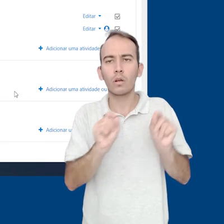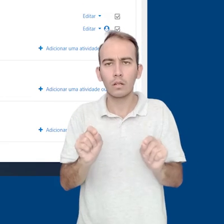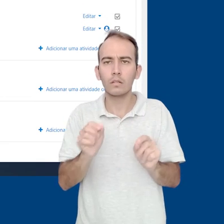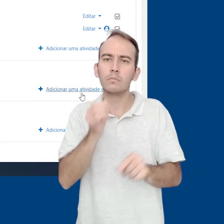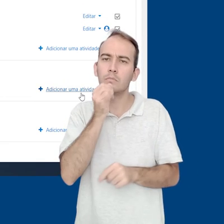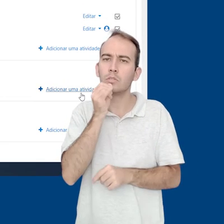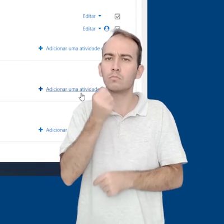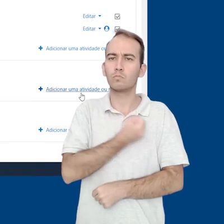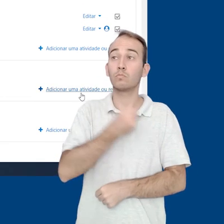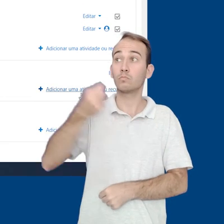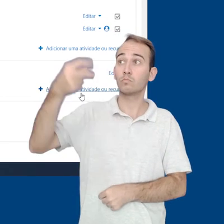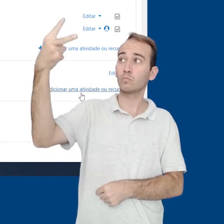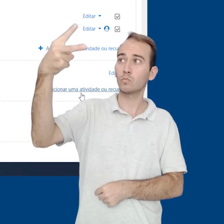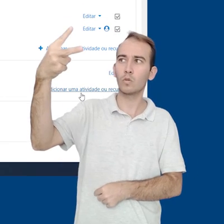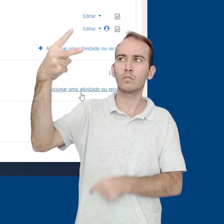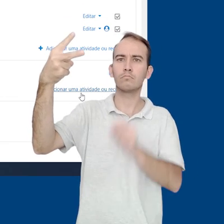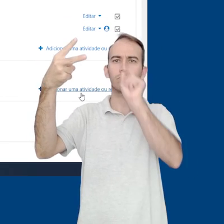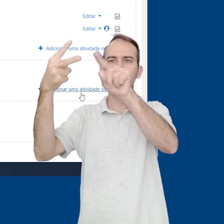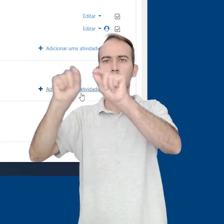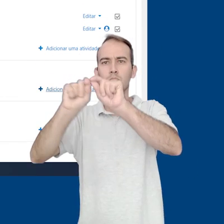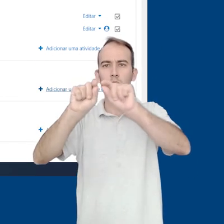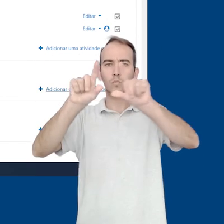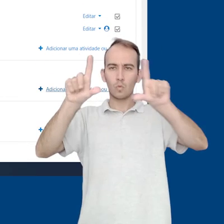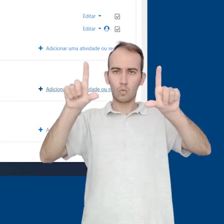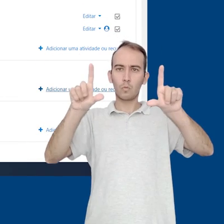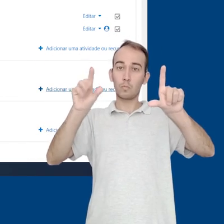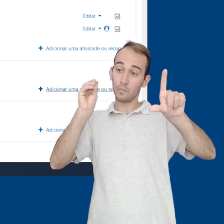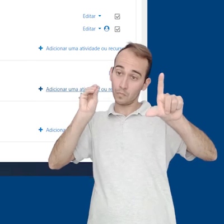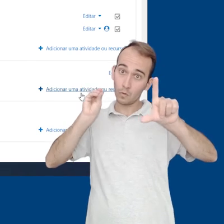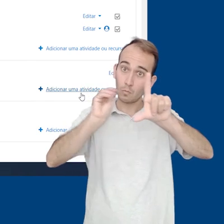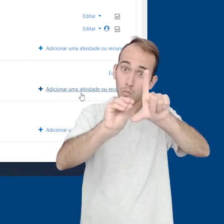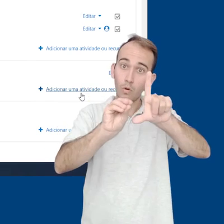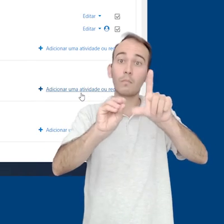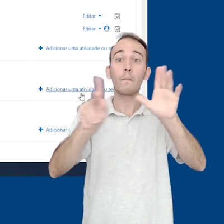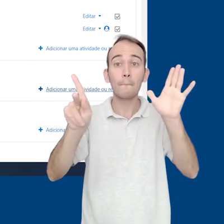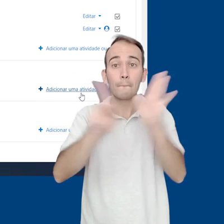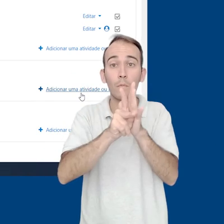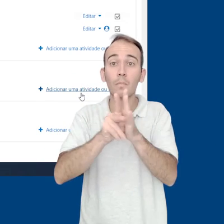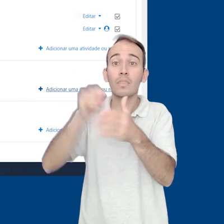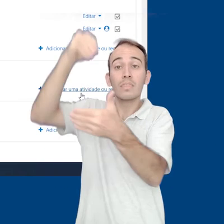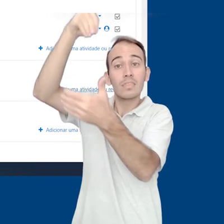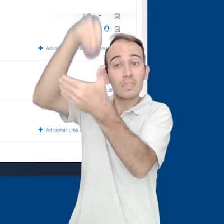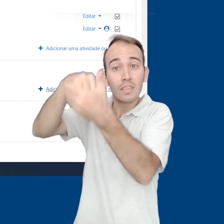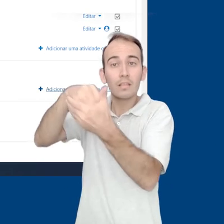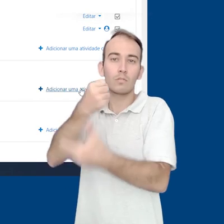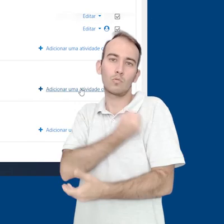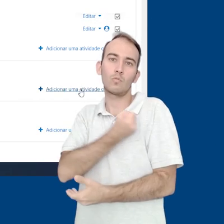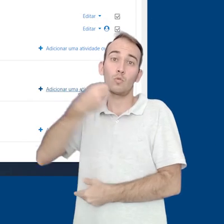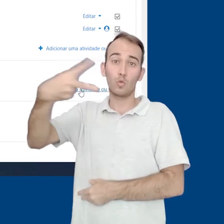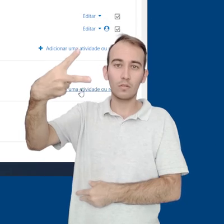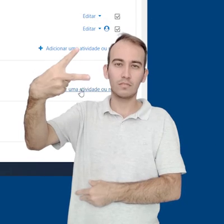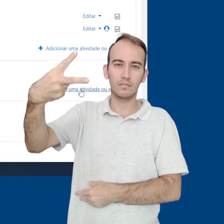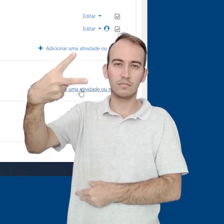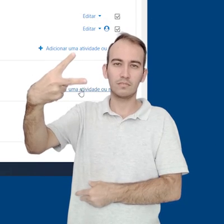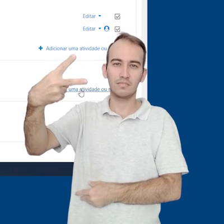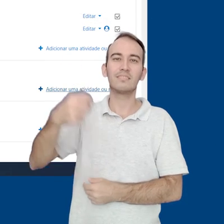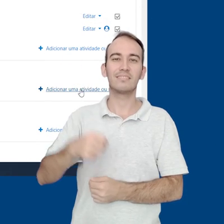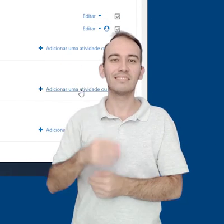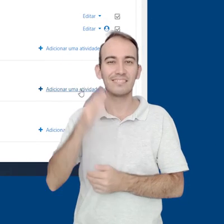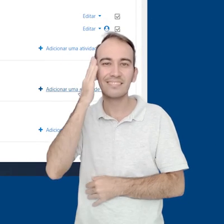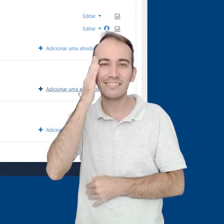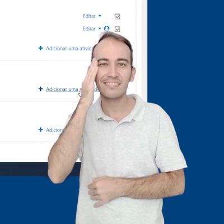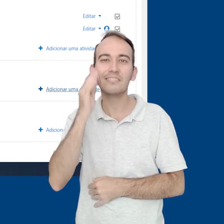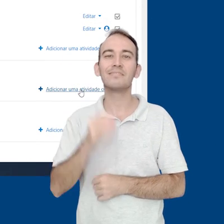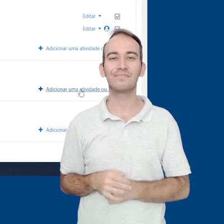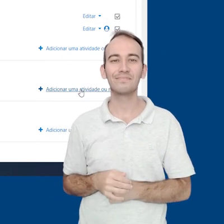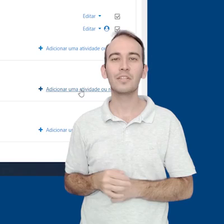tópico 2, isso vai criar esse recurso ou atividade no fim da lista do tópico 2. Quando clicamos no